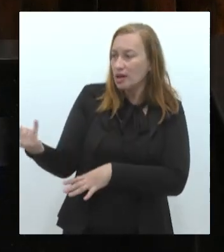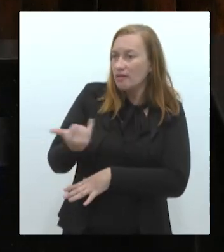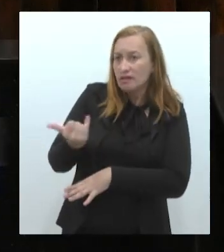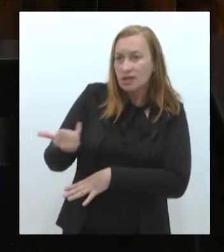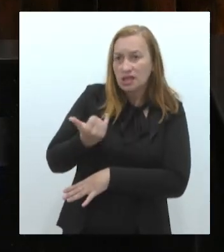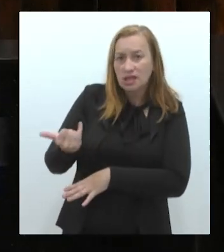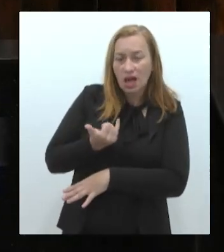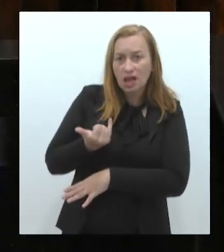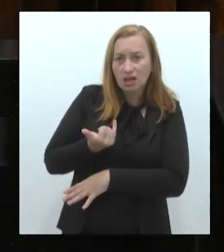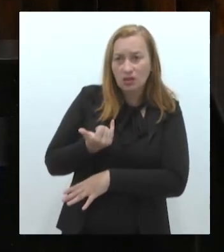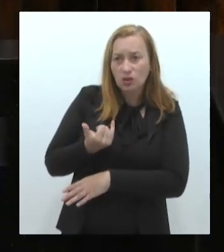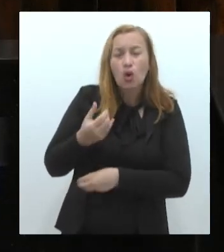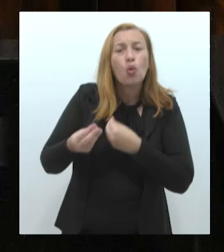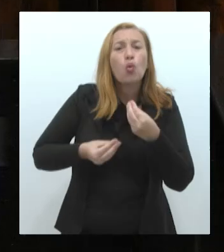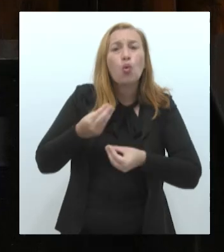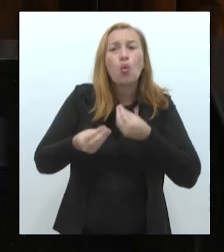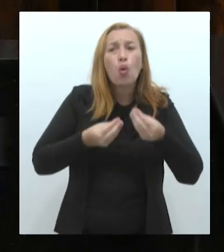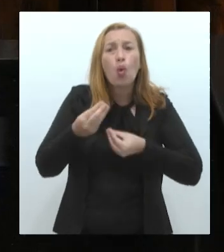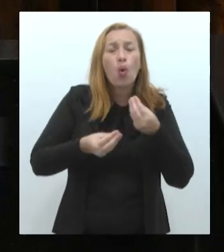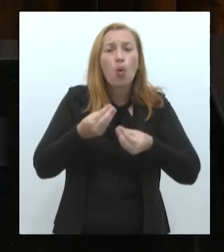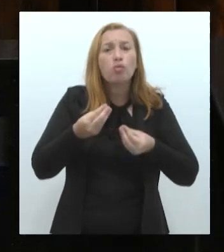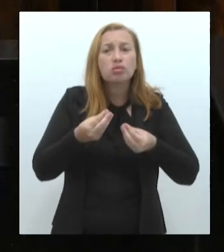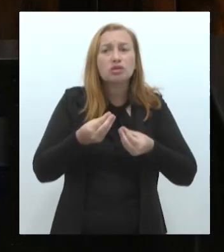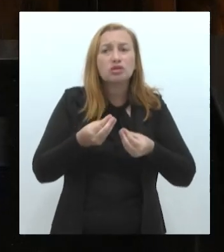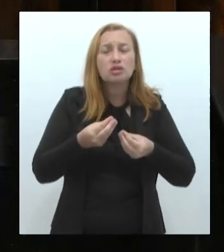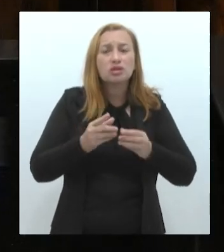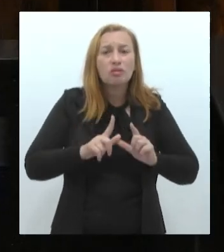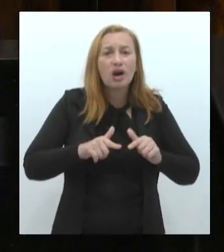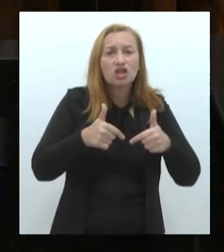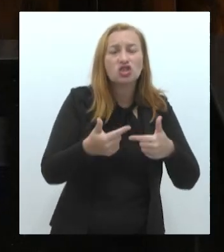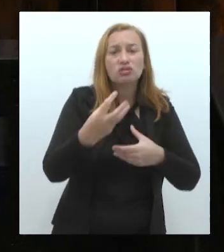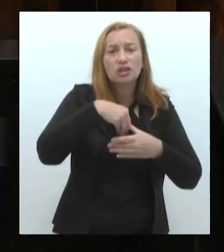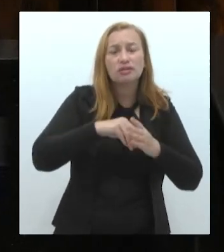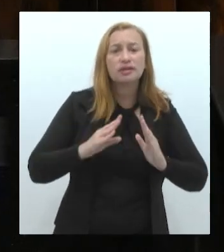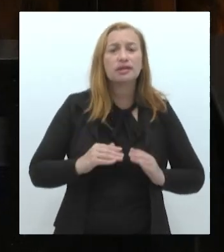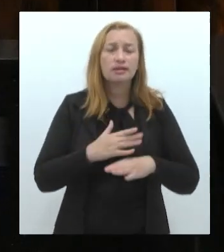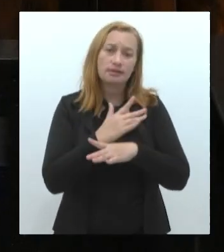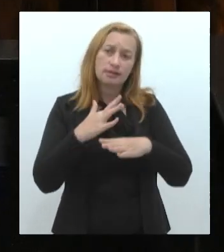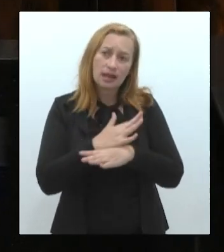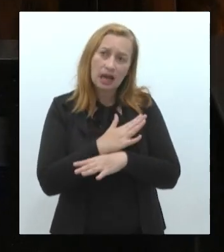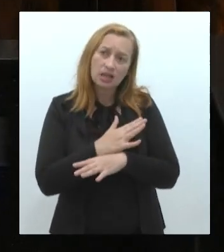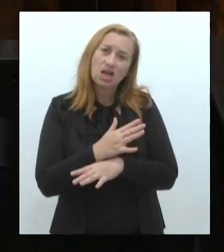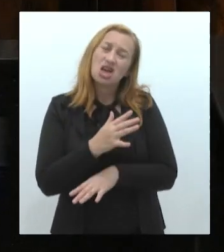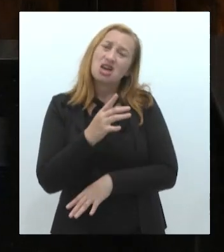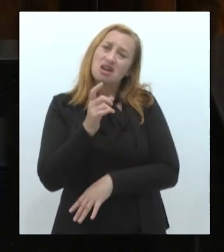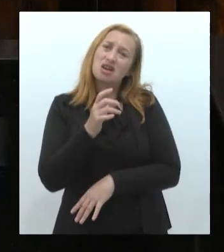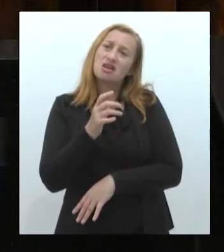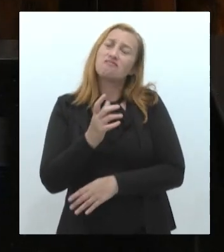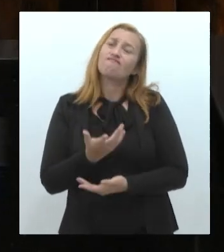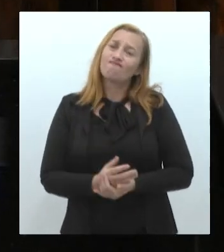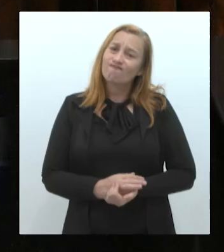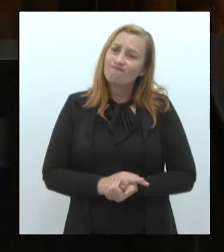truculência e da forma que estão sendo tratados naquela cidade. Uma verdadeira